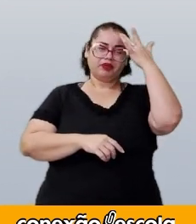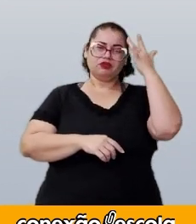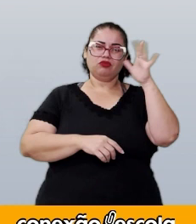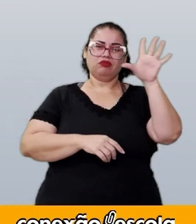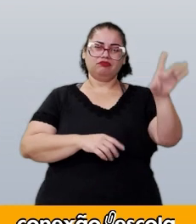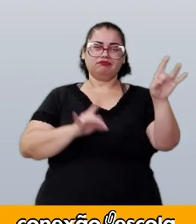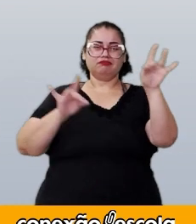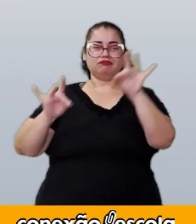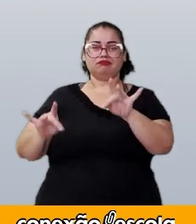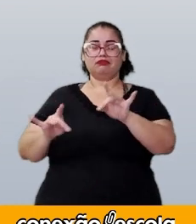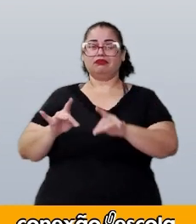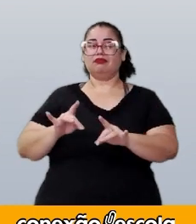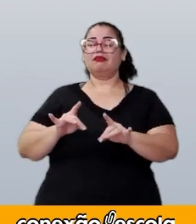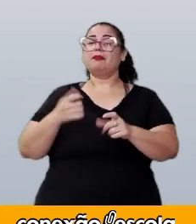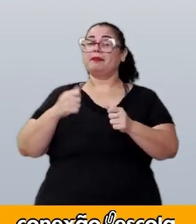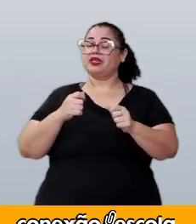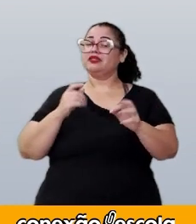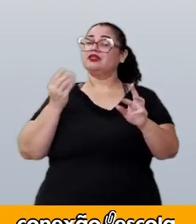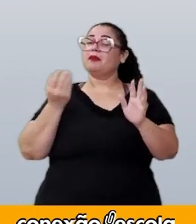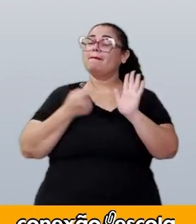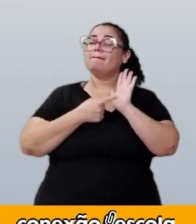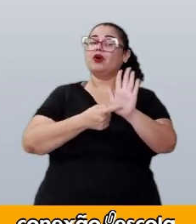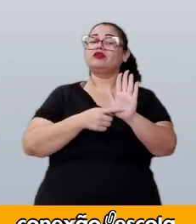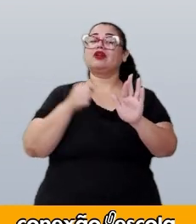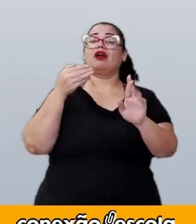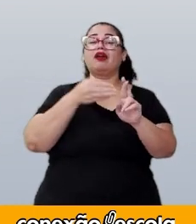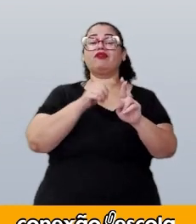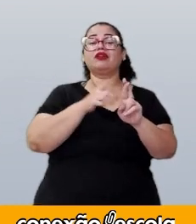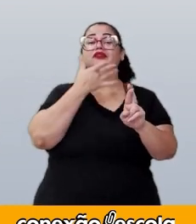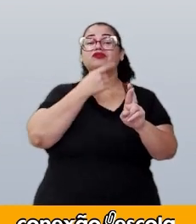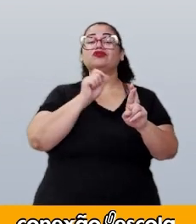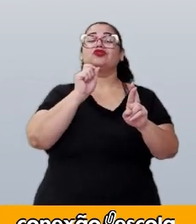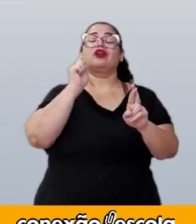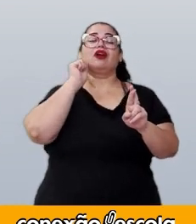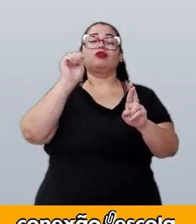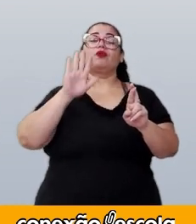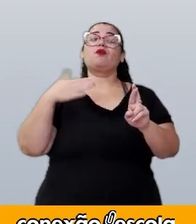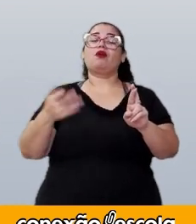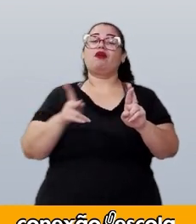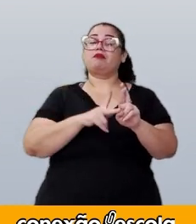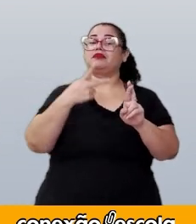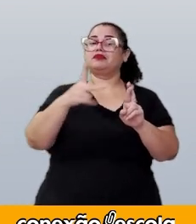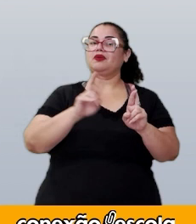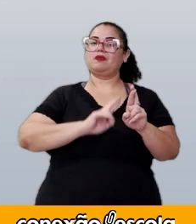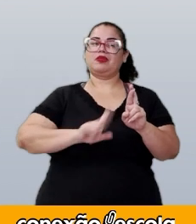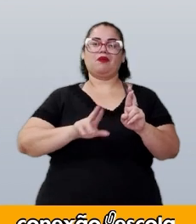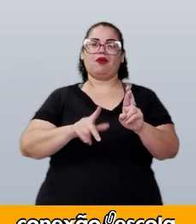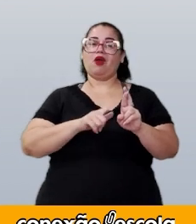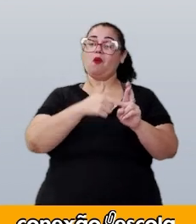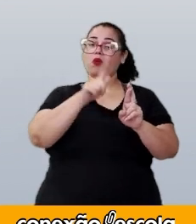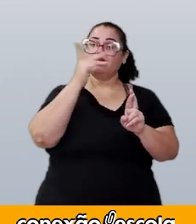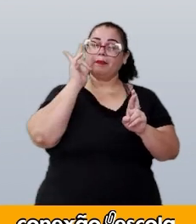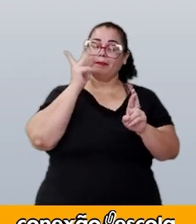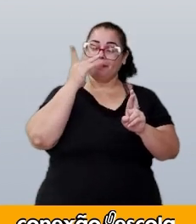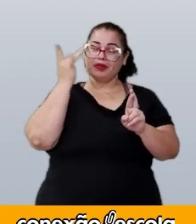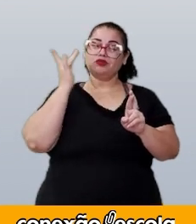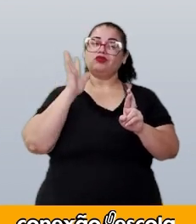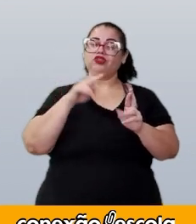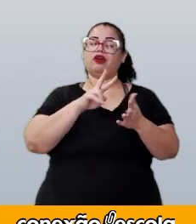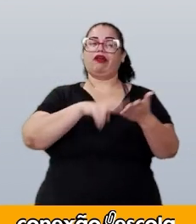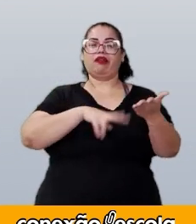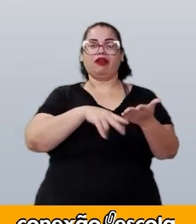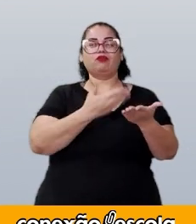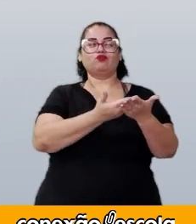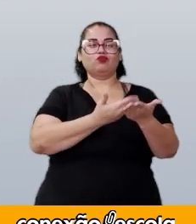outra pessoa, você precisa dar as referências de que aquele texto não é seu, é de alguém que já fez um estudo, por exemplo,